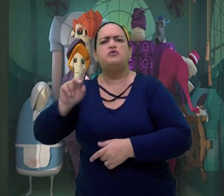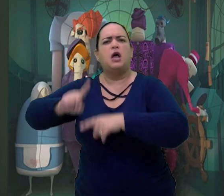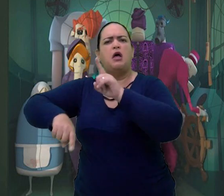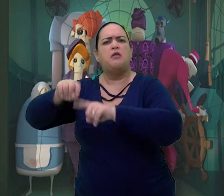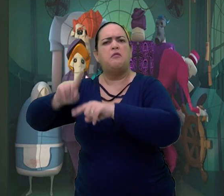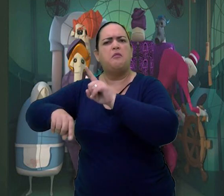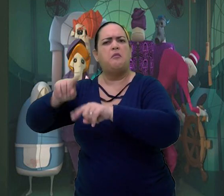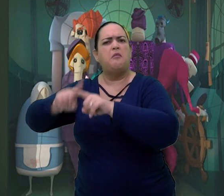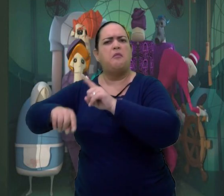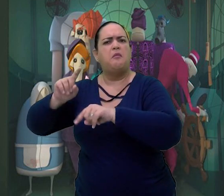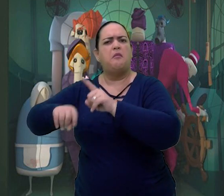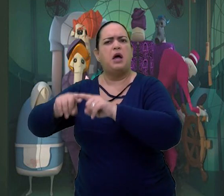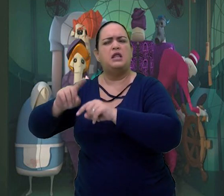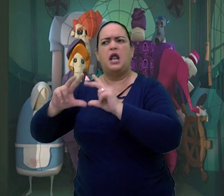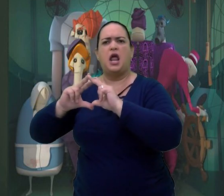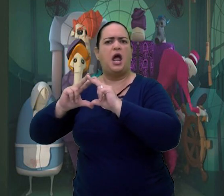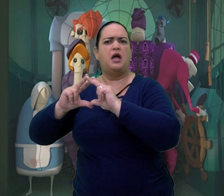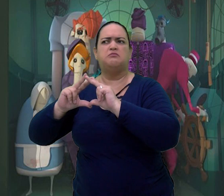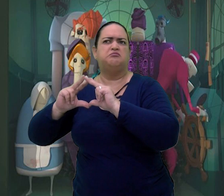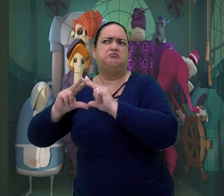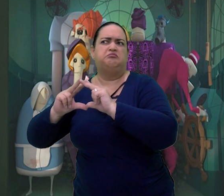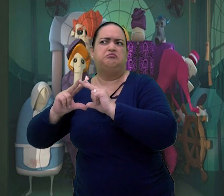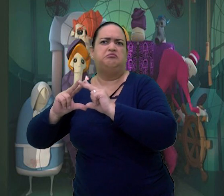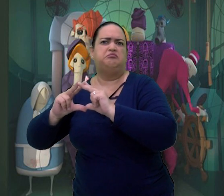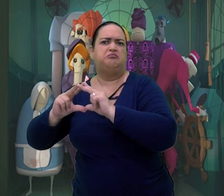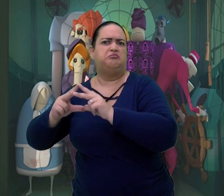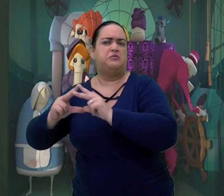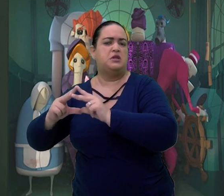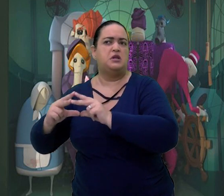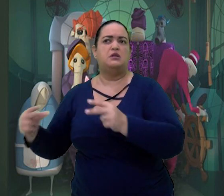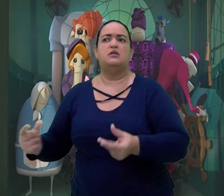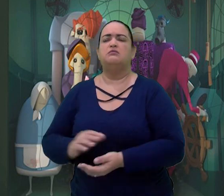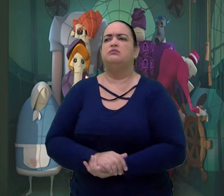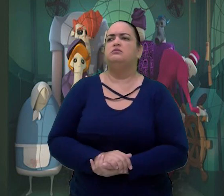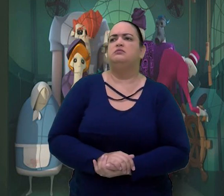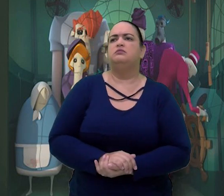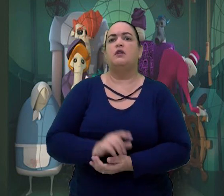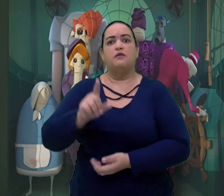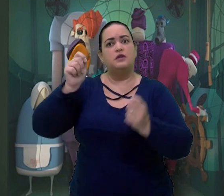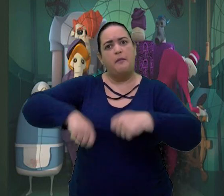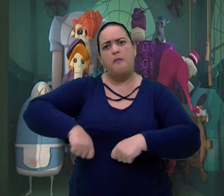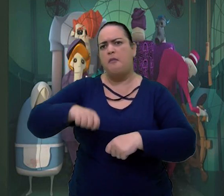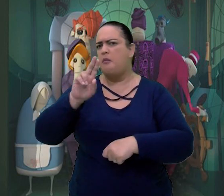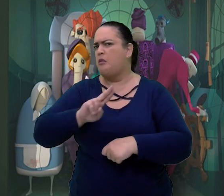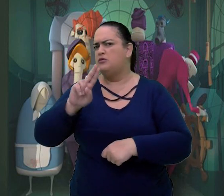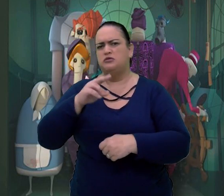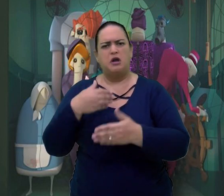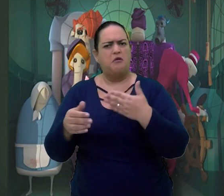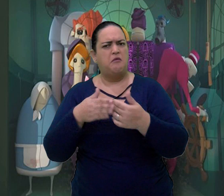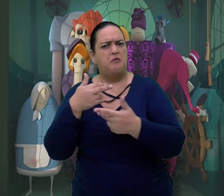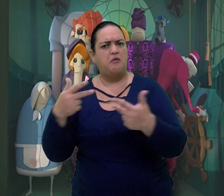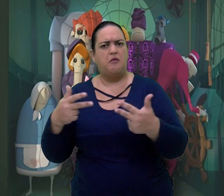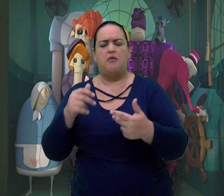garrafa PET, tecido, madeira, dentre tantos outros que é possível você usar. Você também poderá